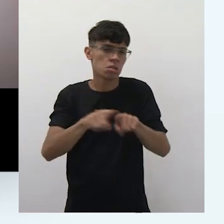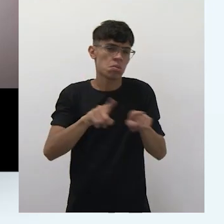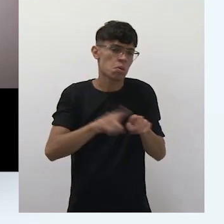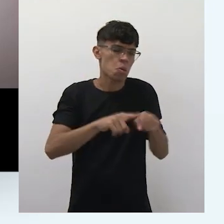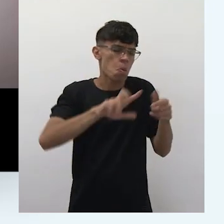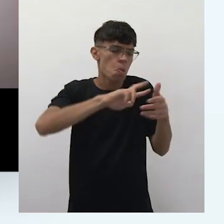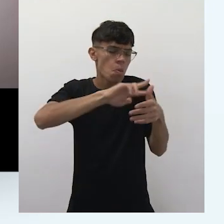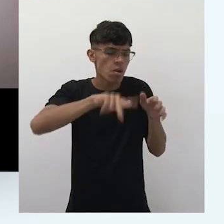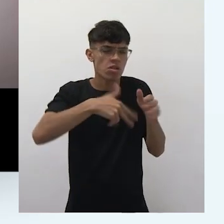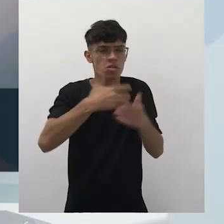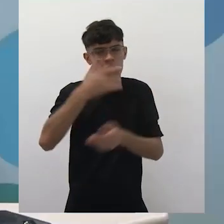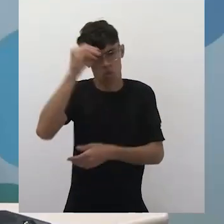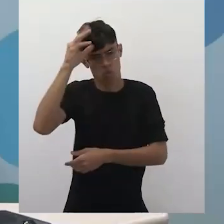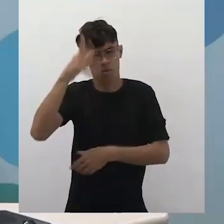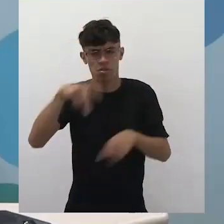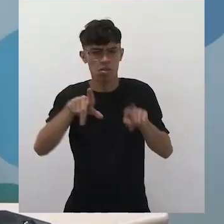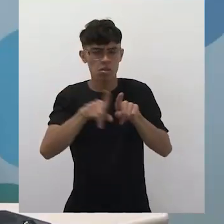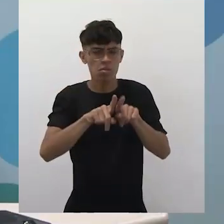conhecimento também.